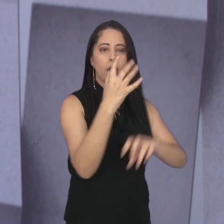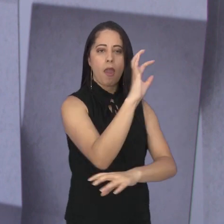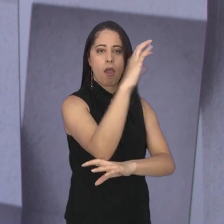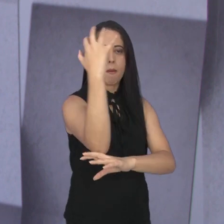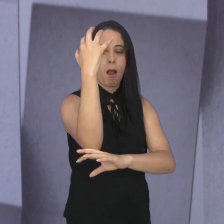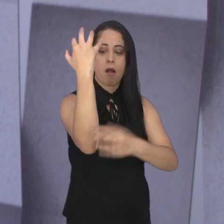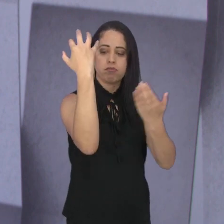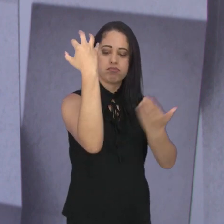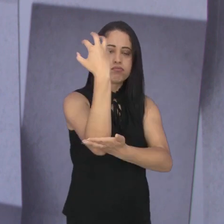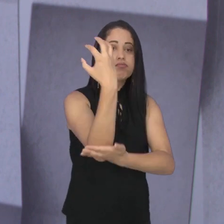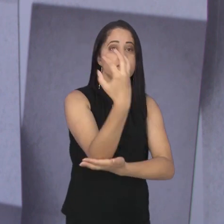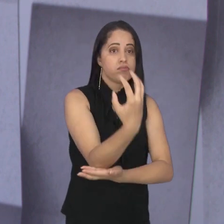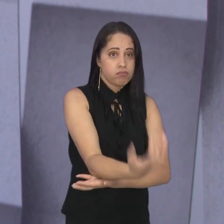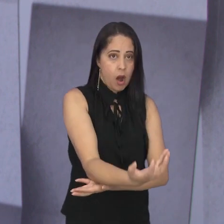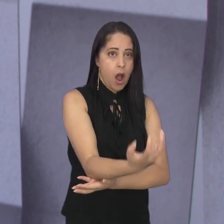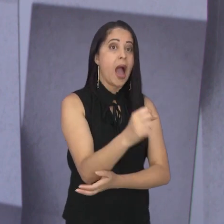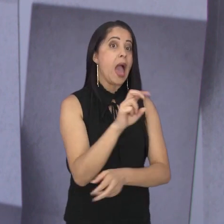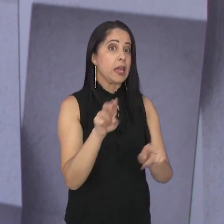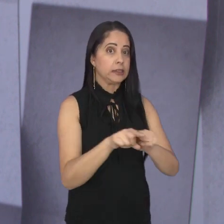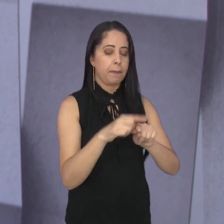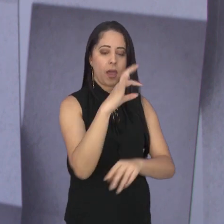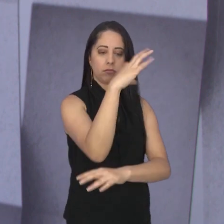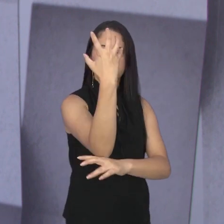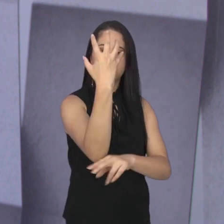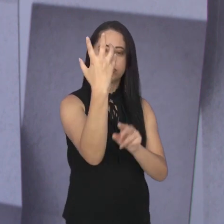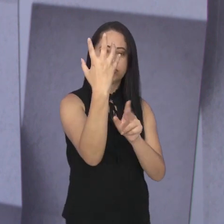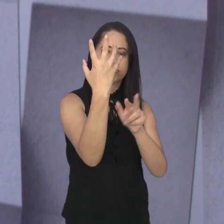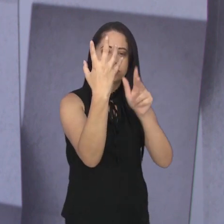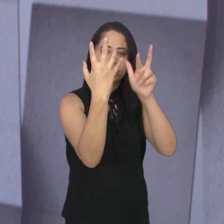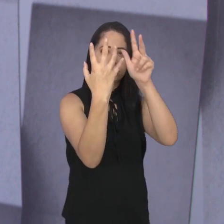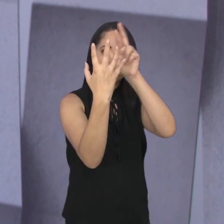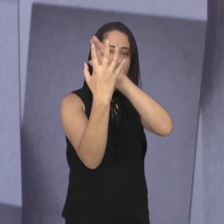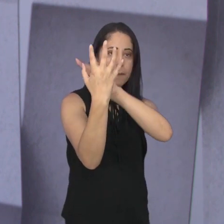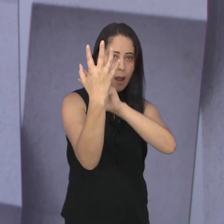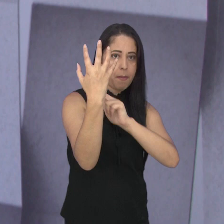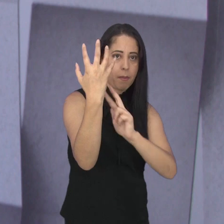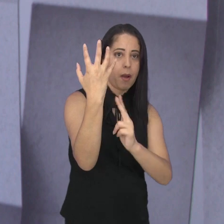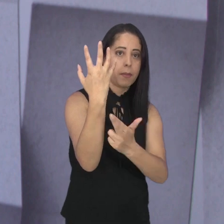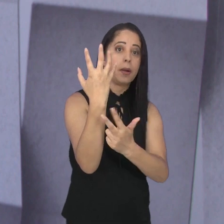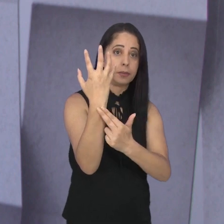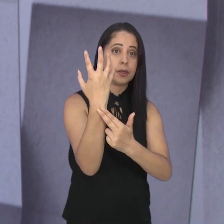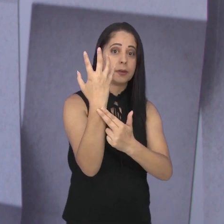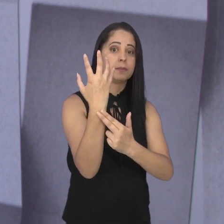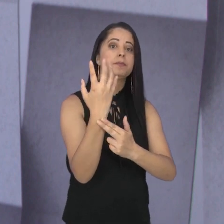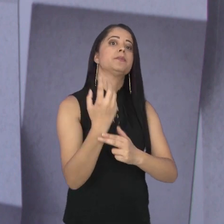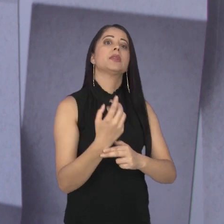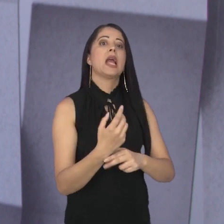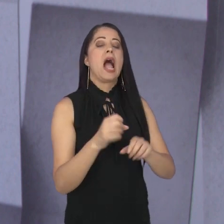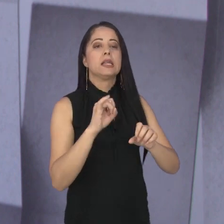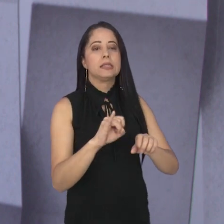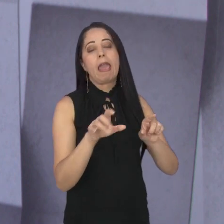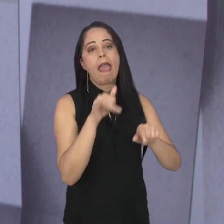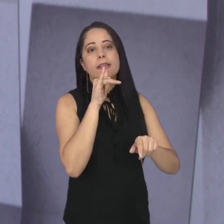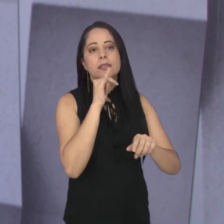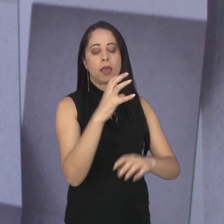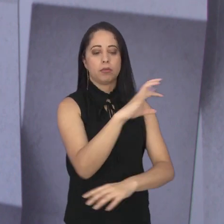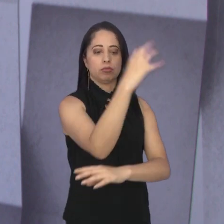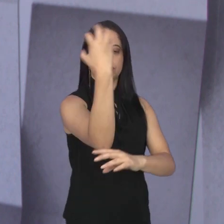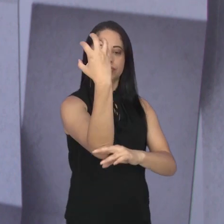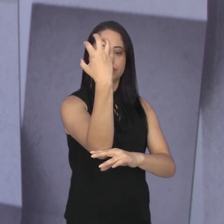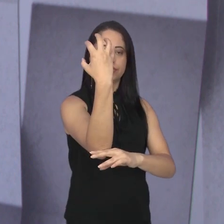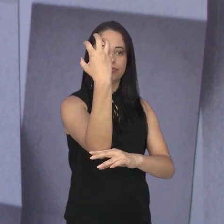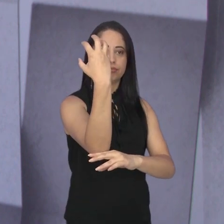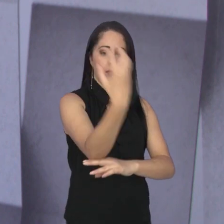questão de corte e de poda de árvores, estabelecendo, inclusive, a possibilidade de compensação,